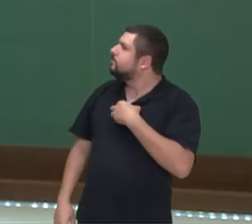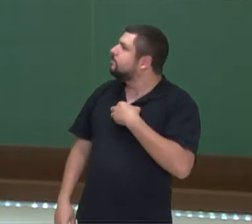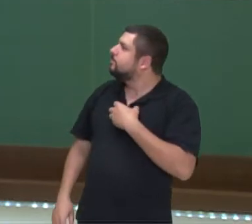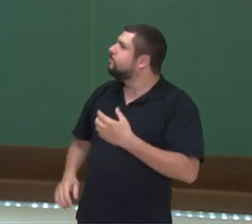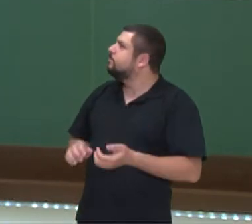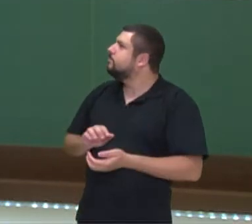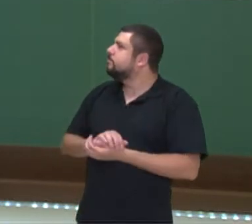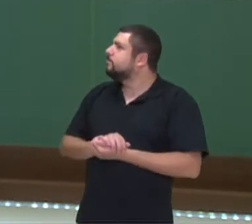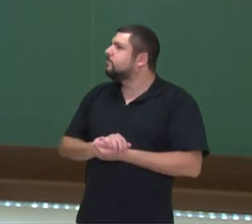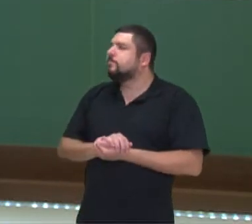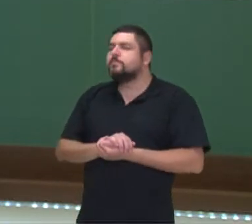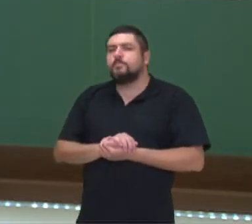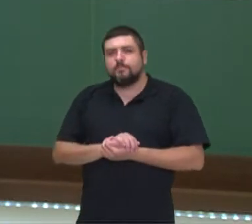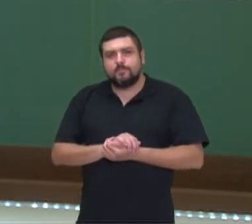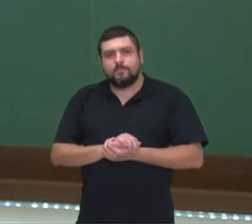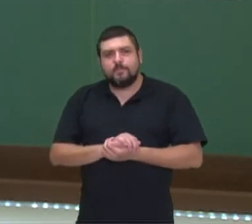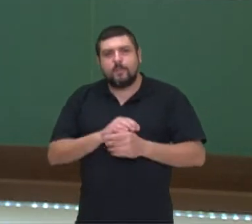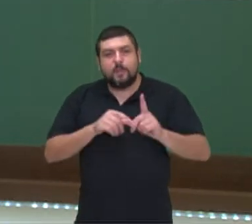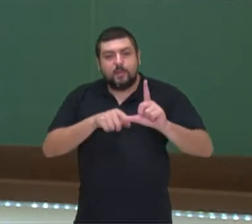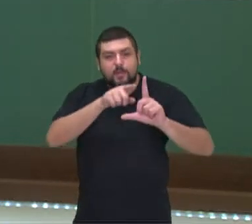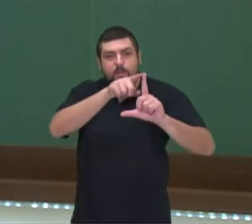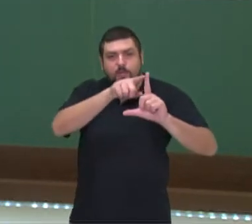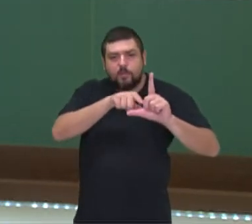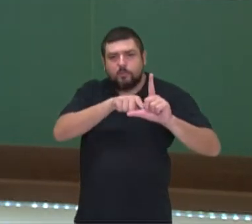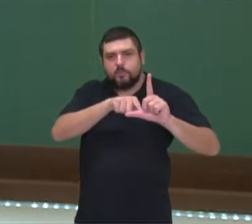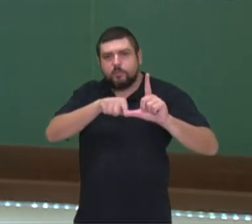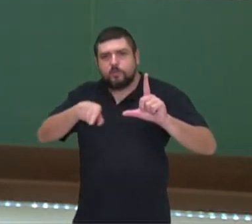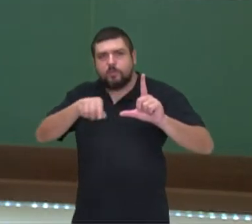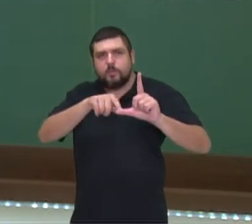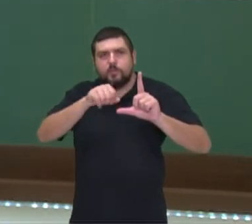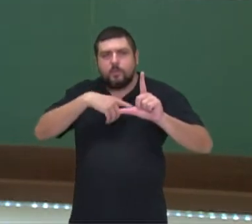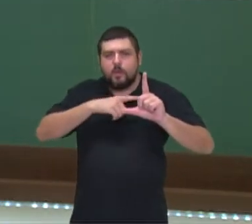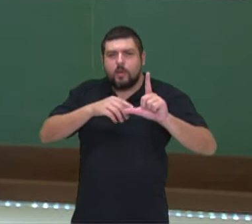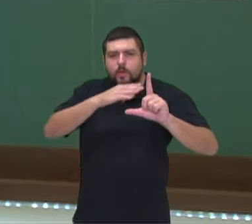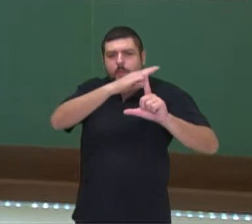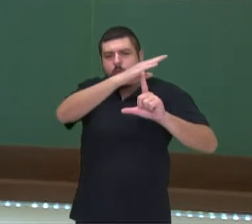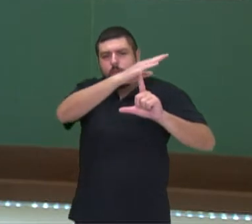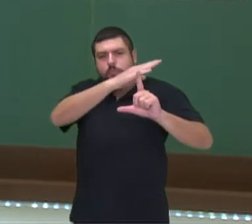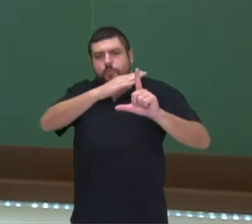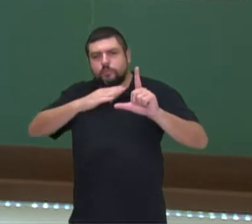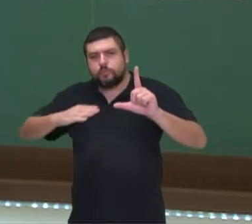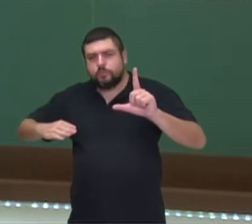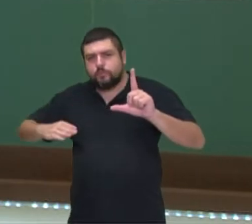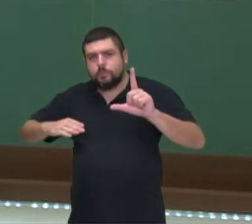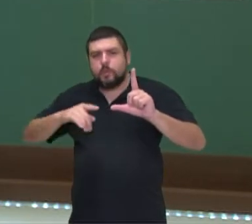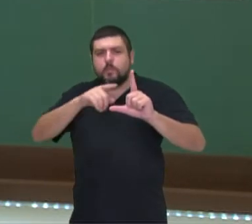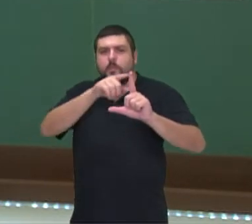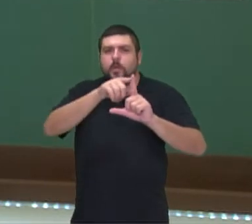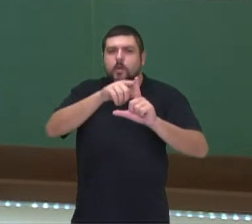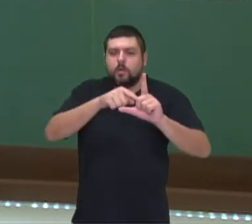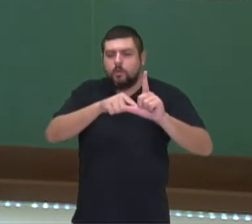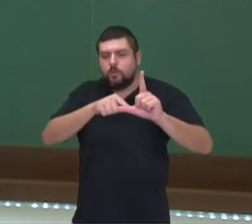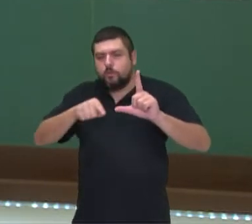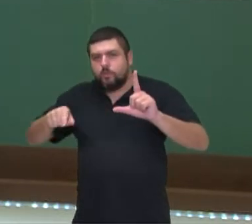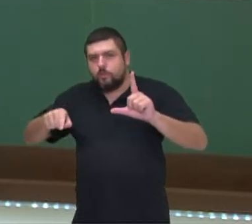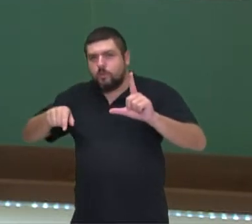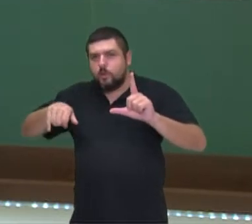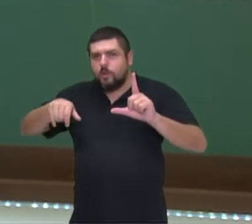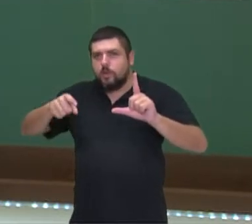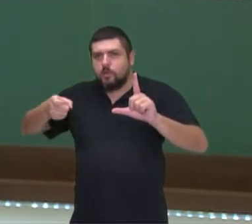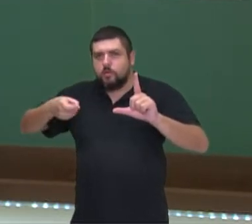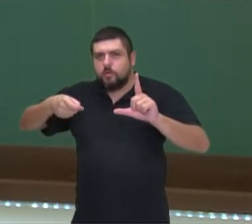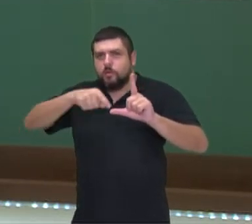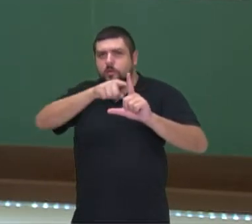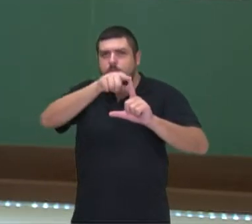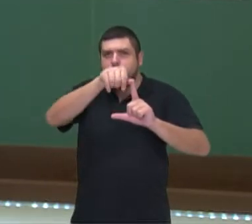plano cartesiano, aqui, nós vamos ter lá uma reta que irá cortar, né, o eixo X, o eixo